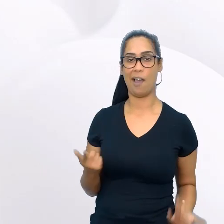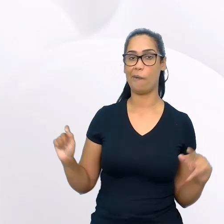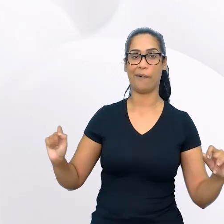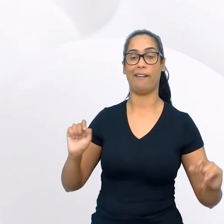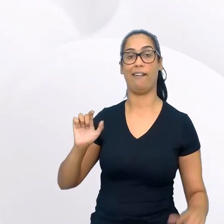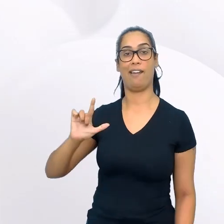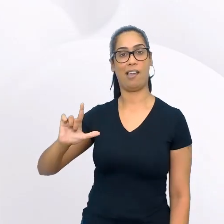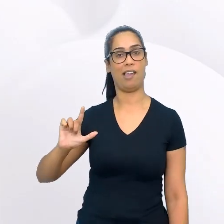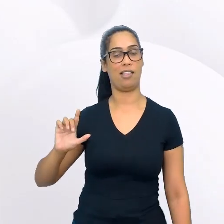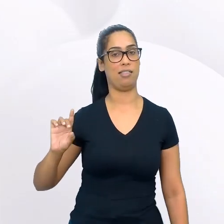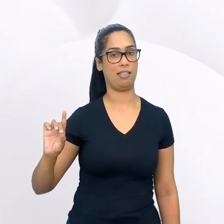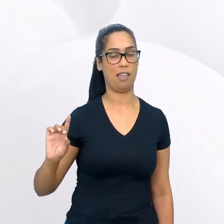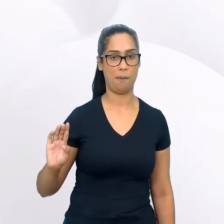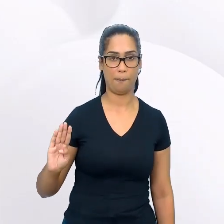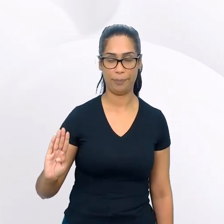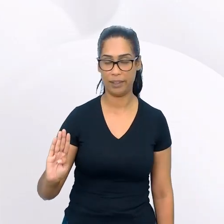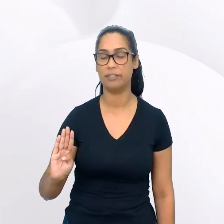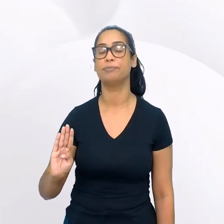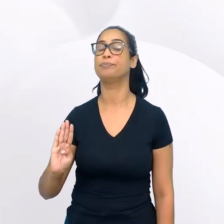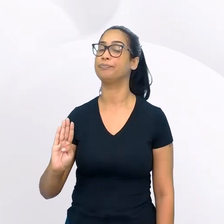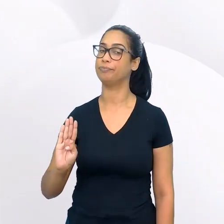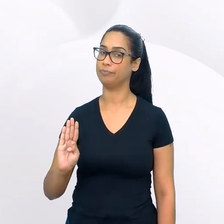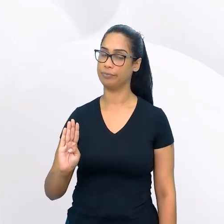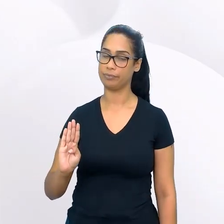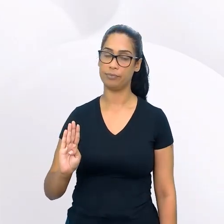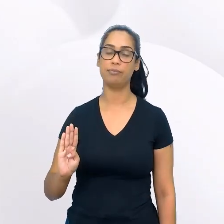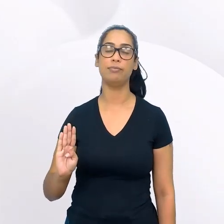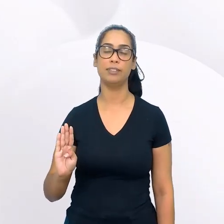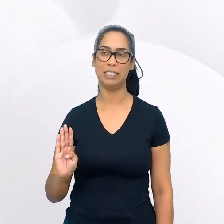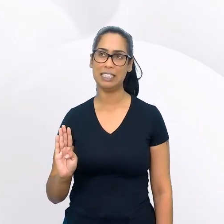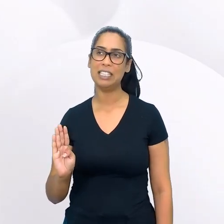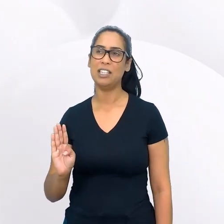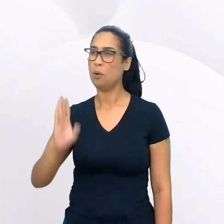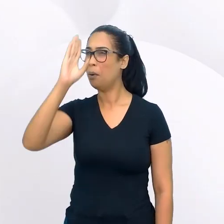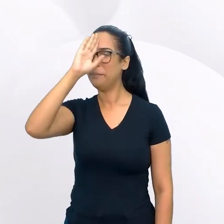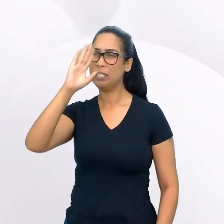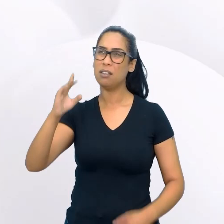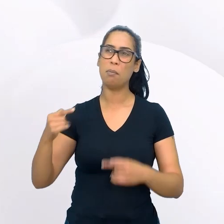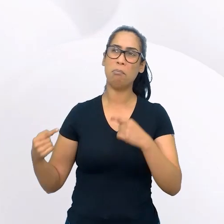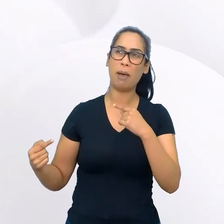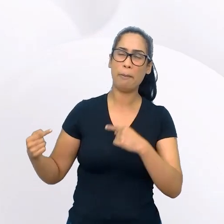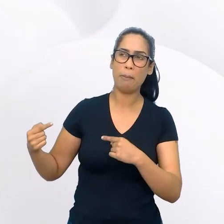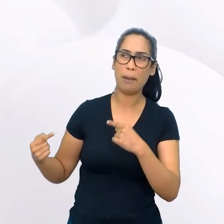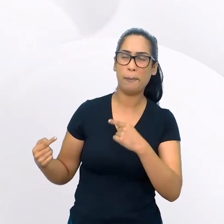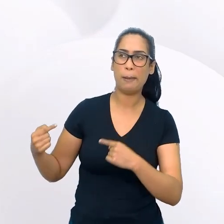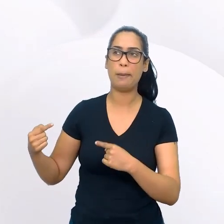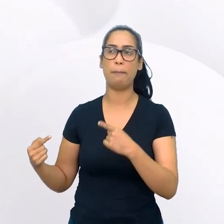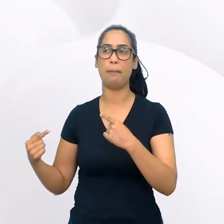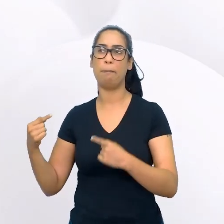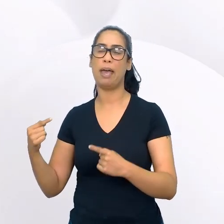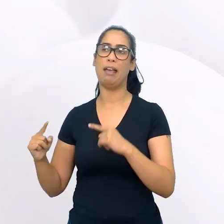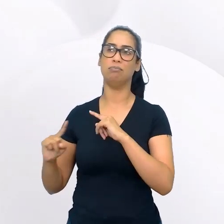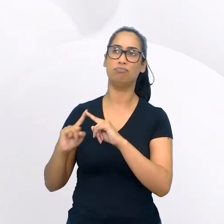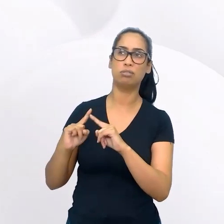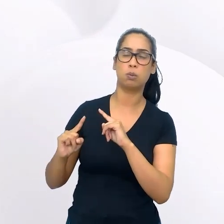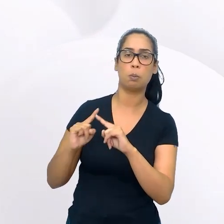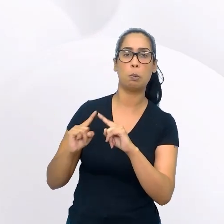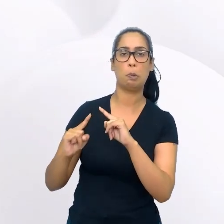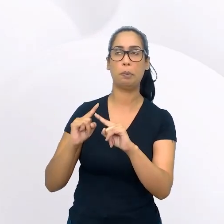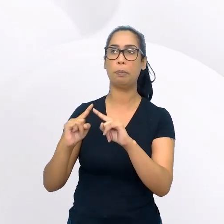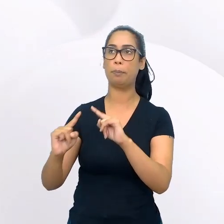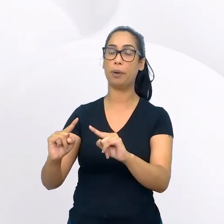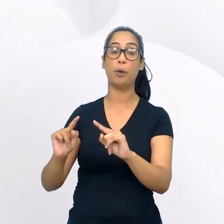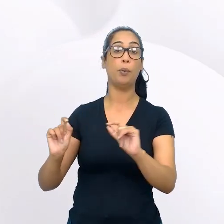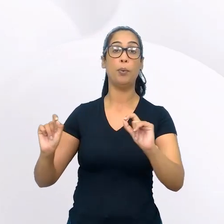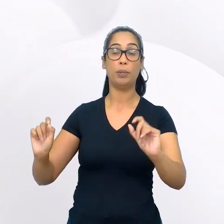se se debatia ali pré LDB muito essa a questão da formação